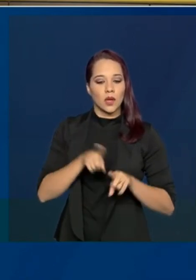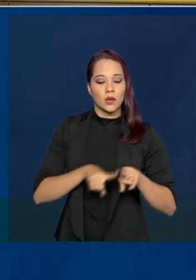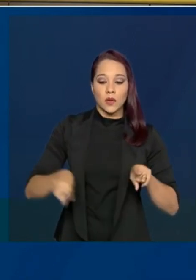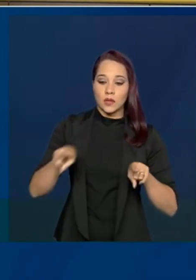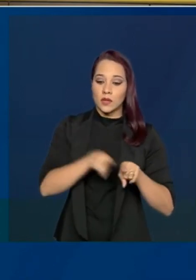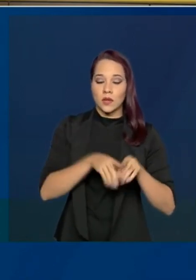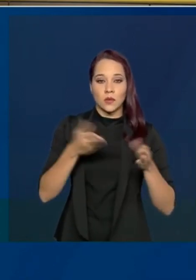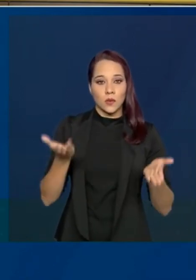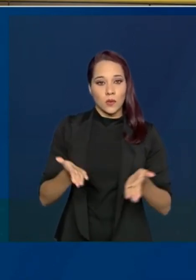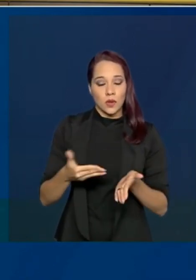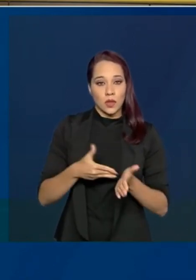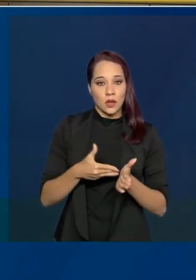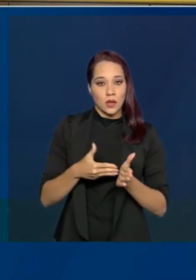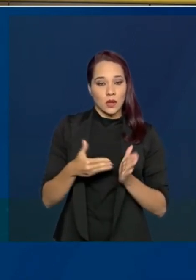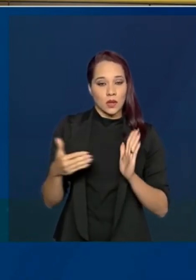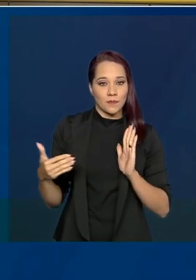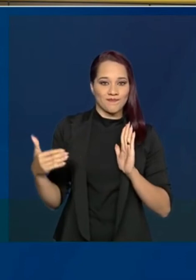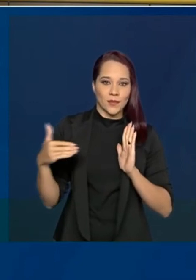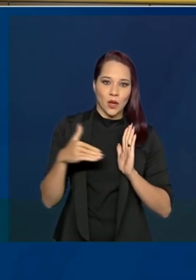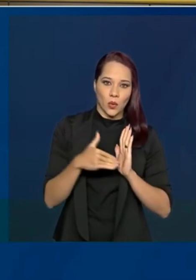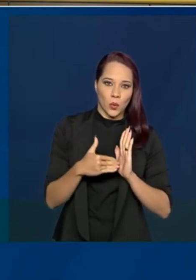atualizados até o último